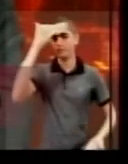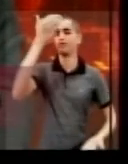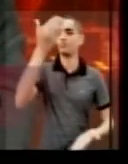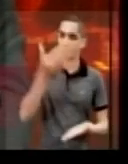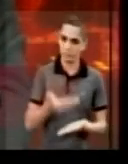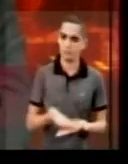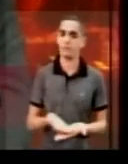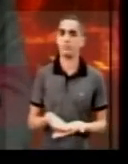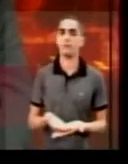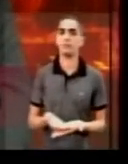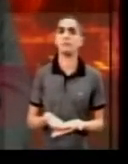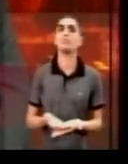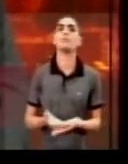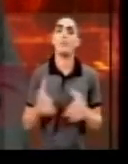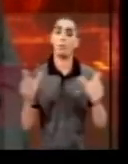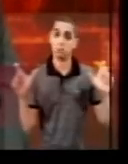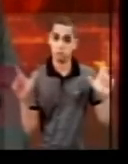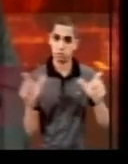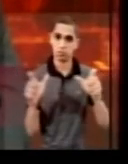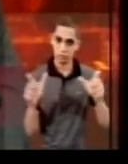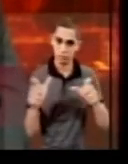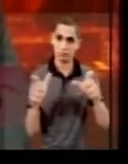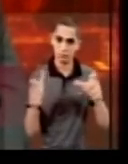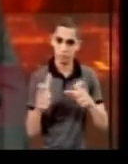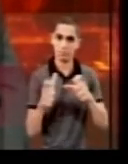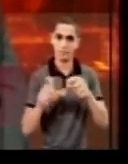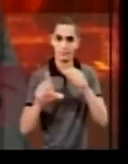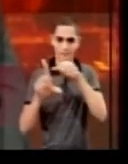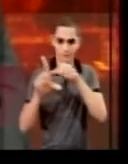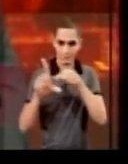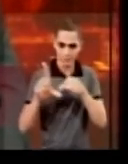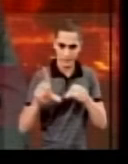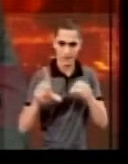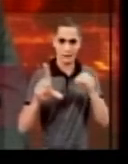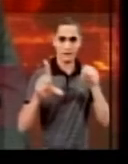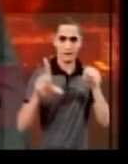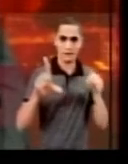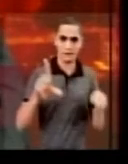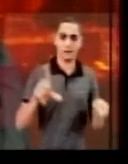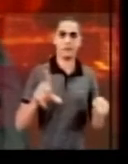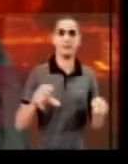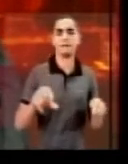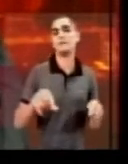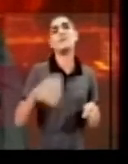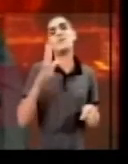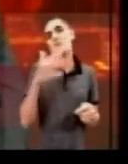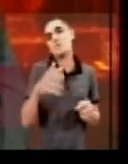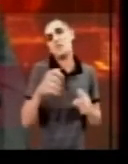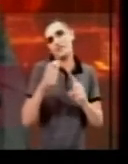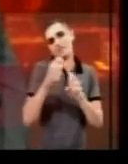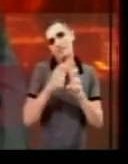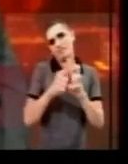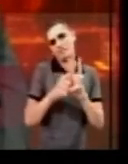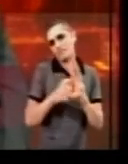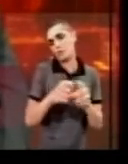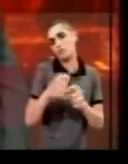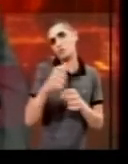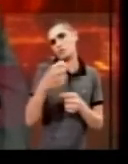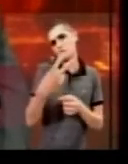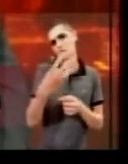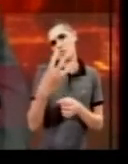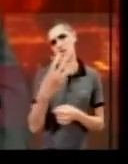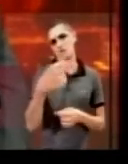queda, que deve demorar aí mais 2, 3 semanas nesse platô, até que tenha uma nova queda.